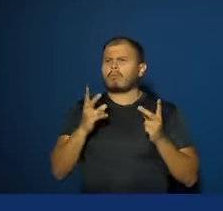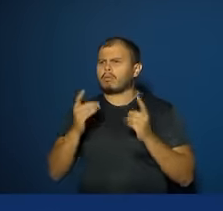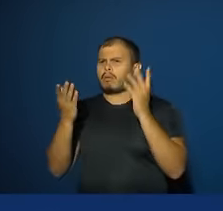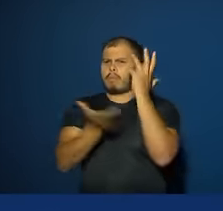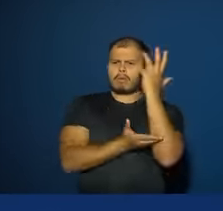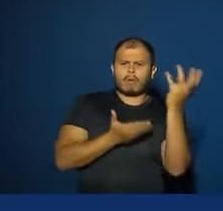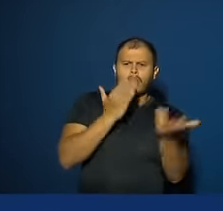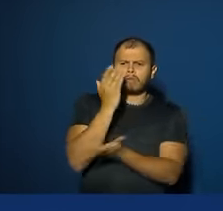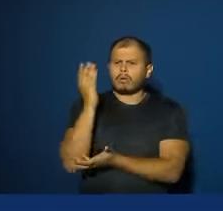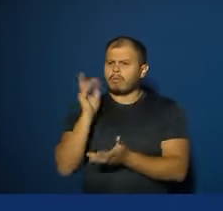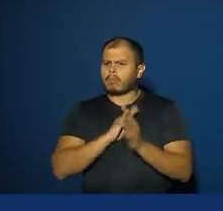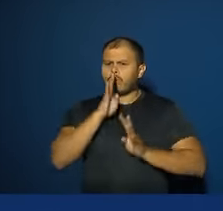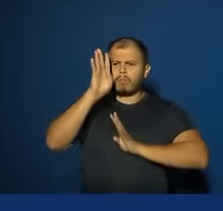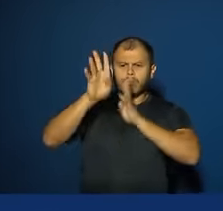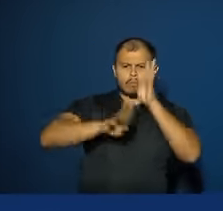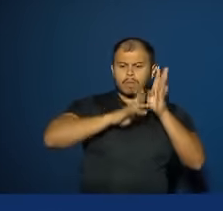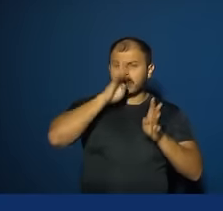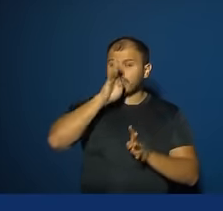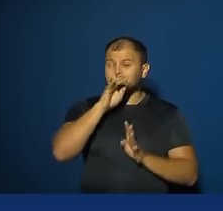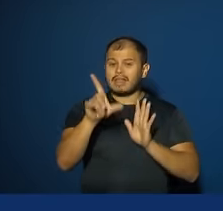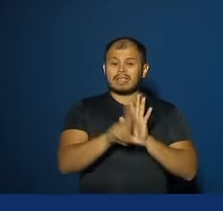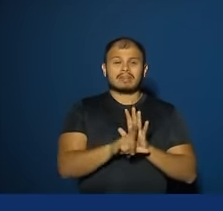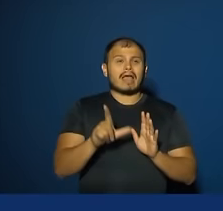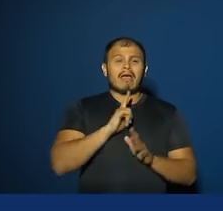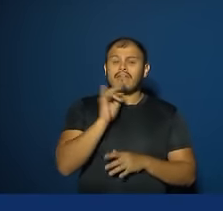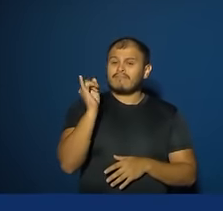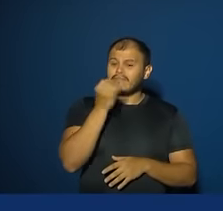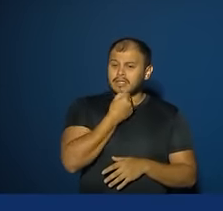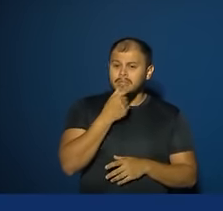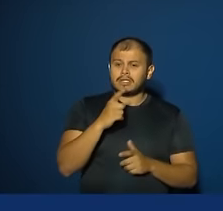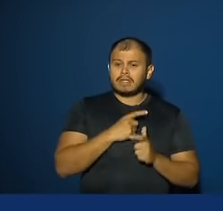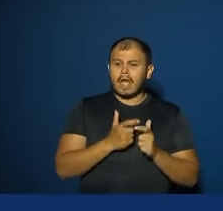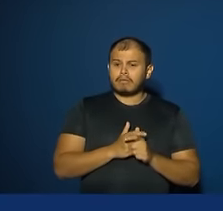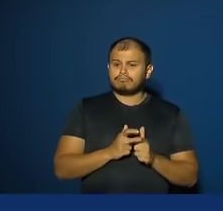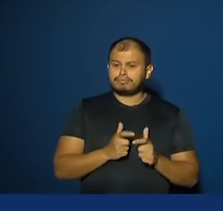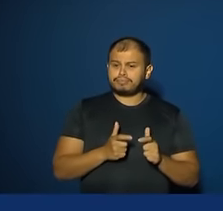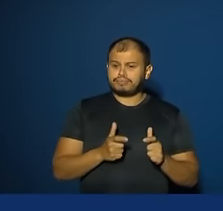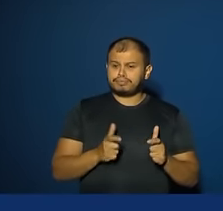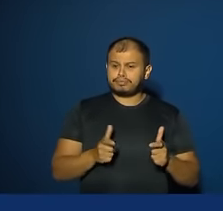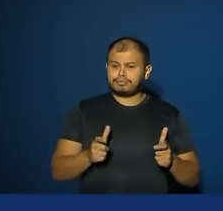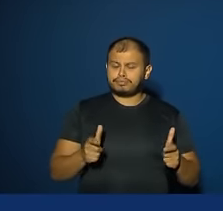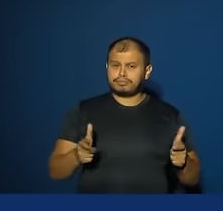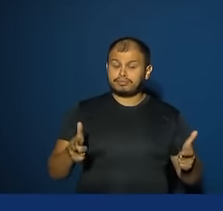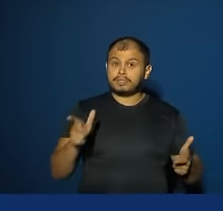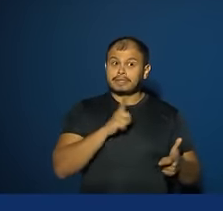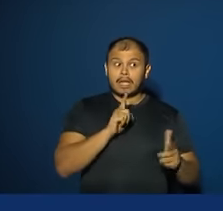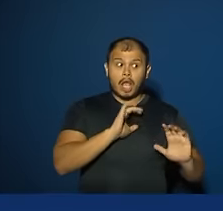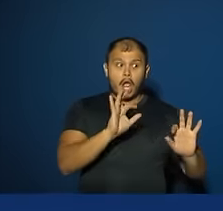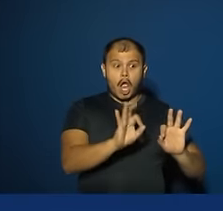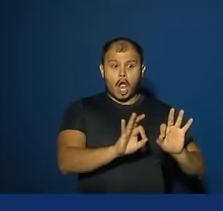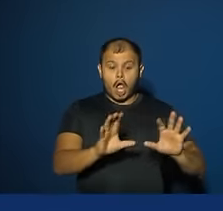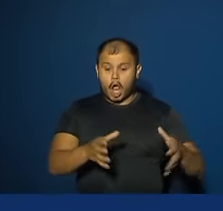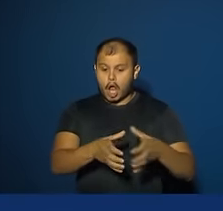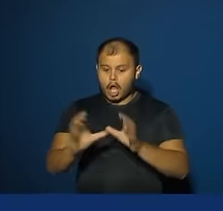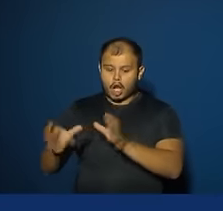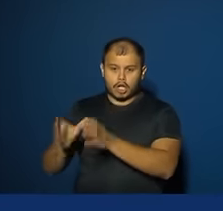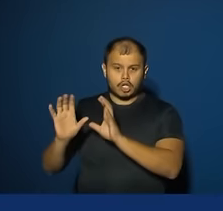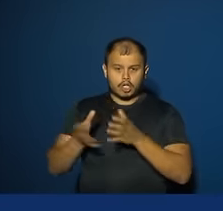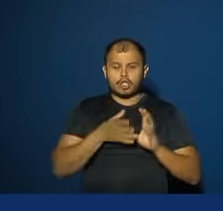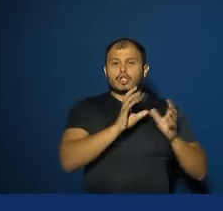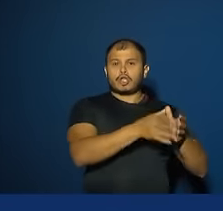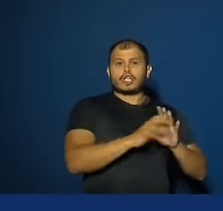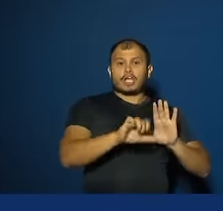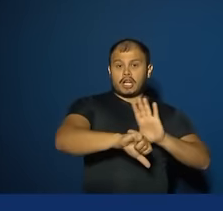ilegal que infelizmente tá se convergindo para Organizações criminosas e tem 200.000 pessoas